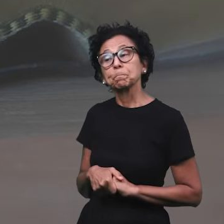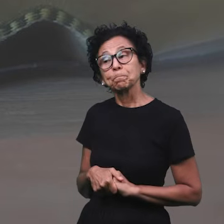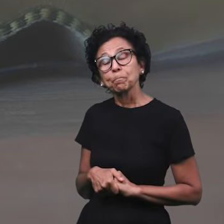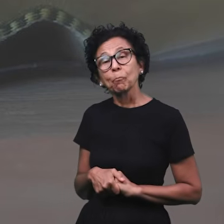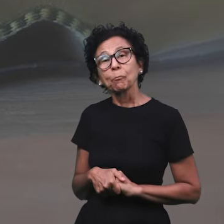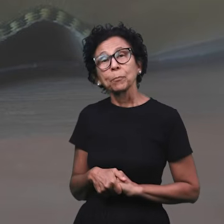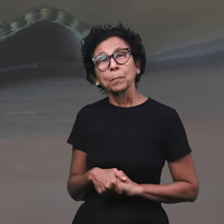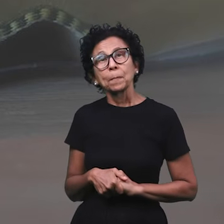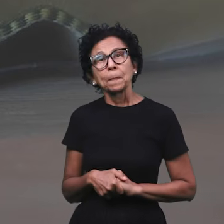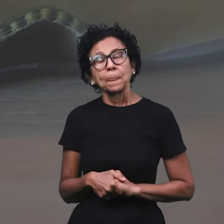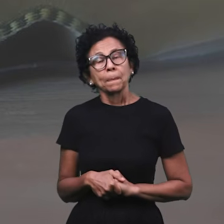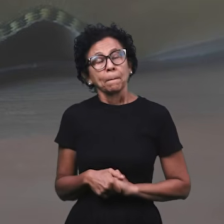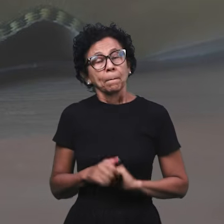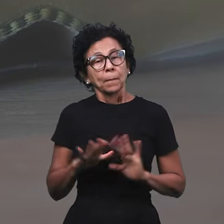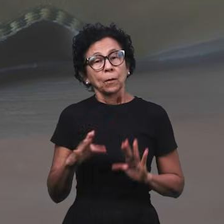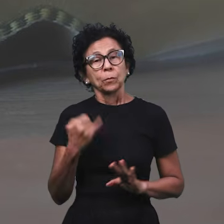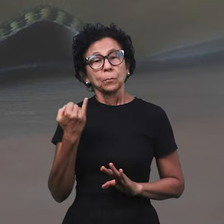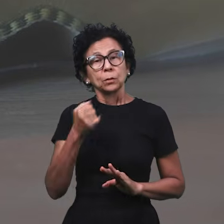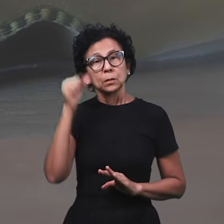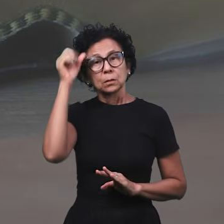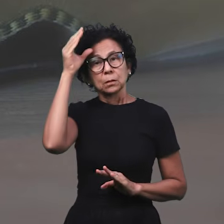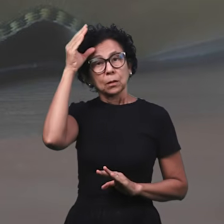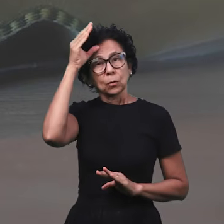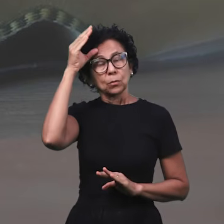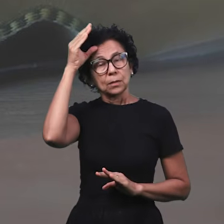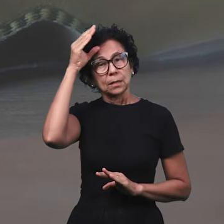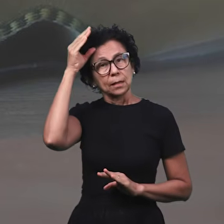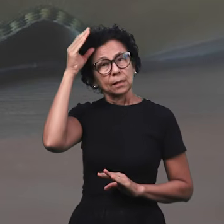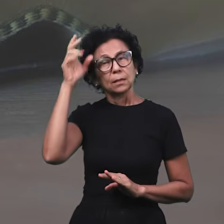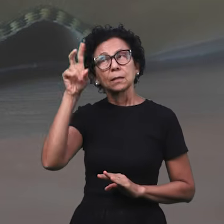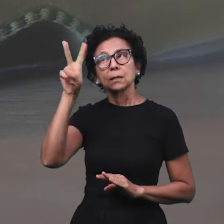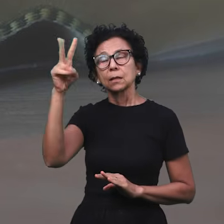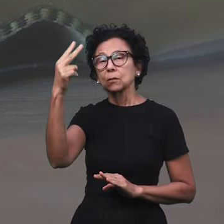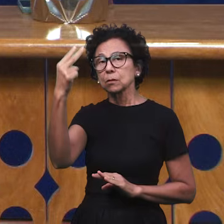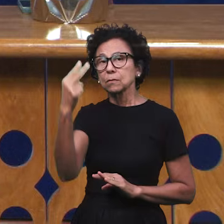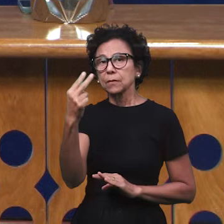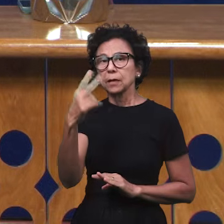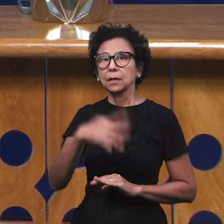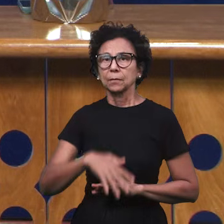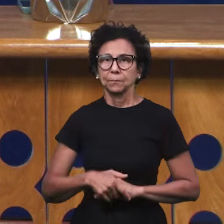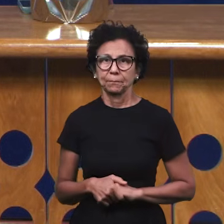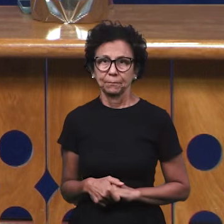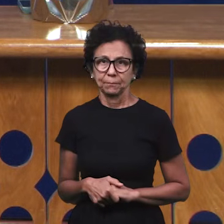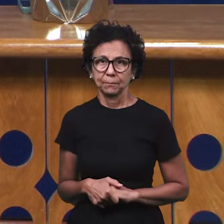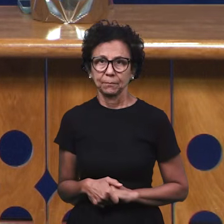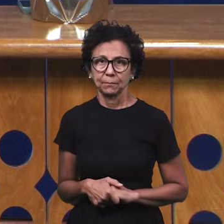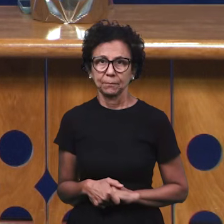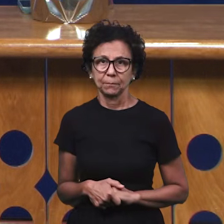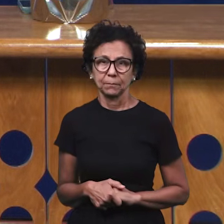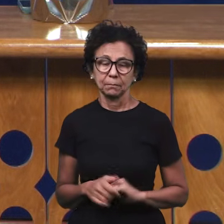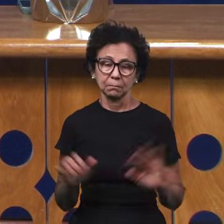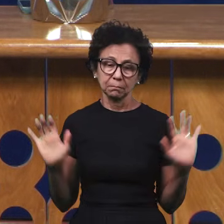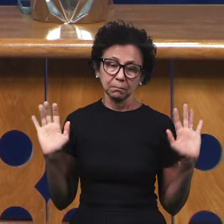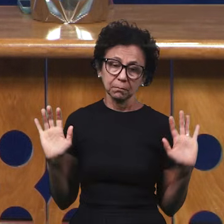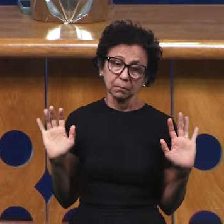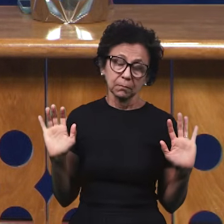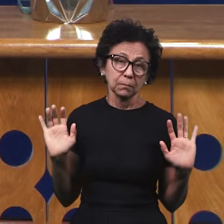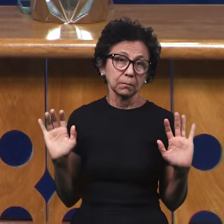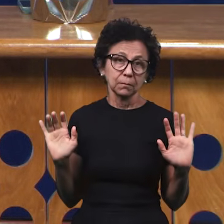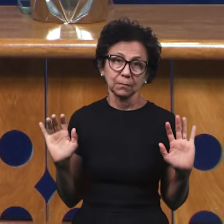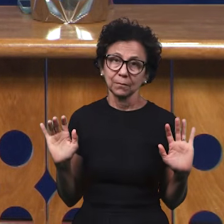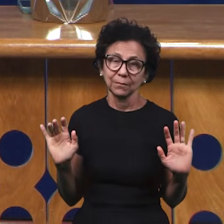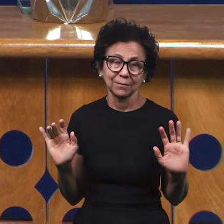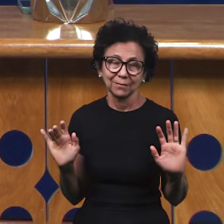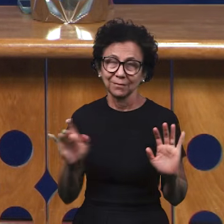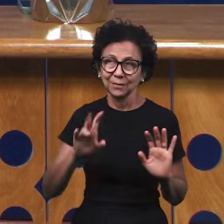da consciência para com Deus, sofra agravos, padecendo injustamente. Porque isso fica na conta do Senhor, não na